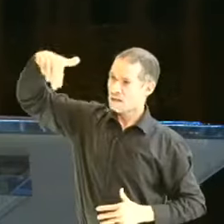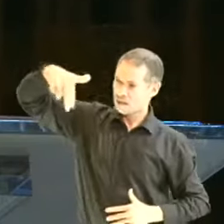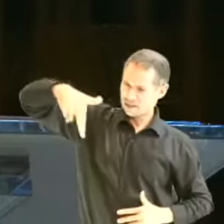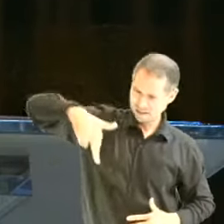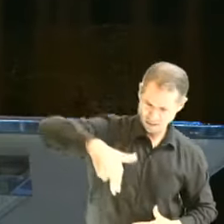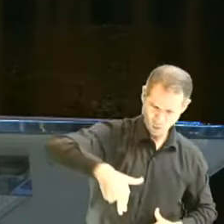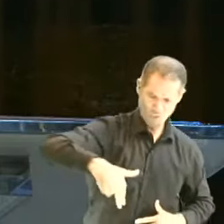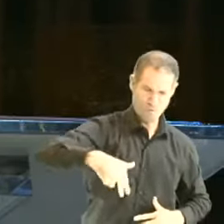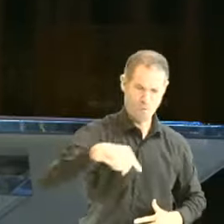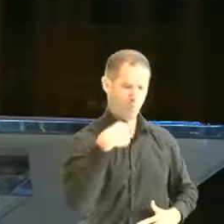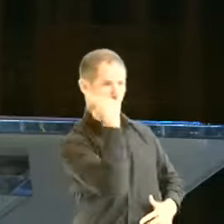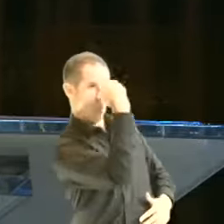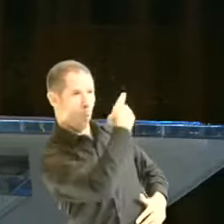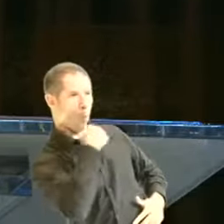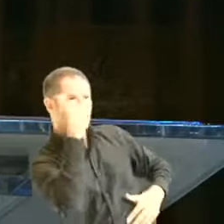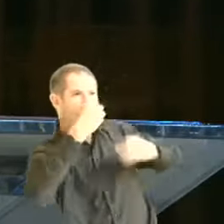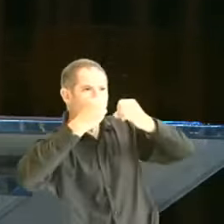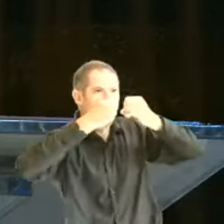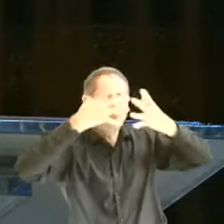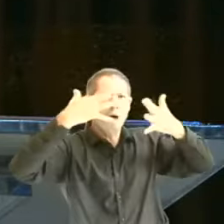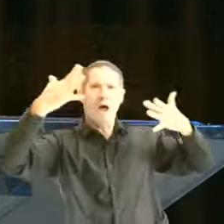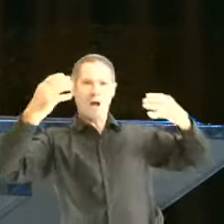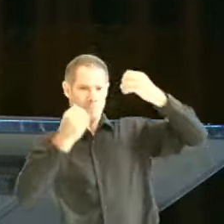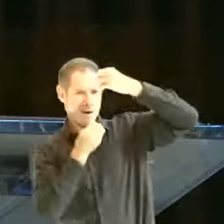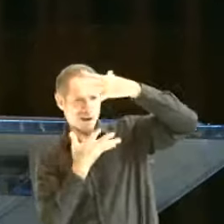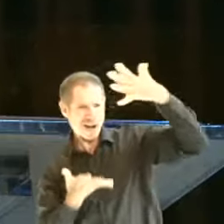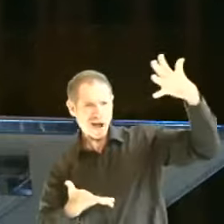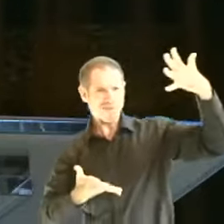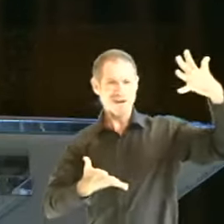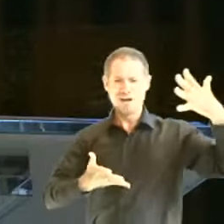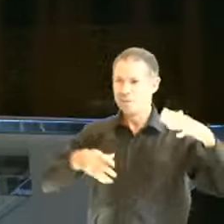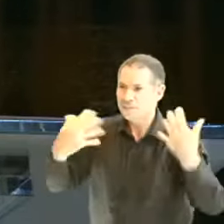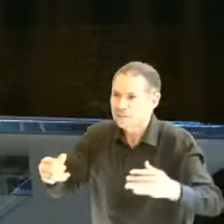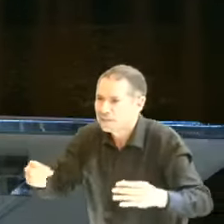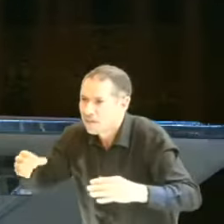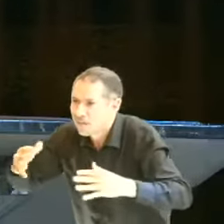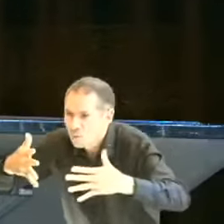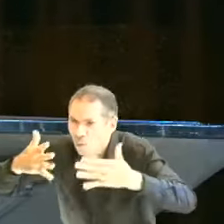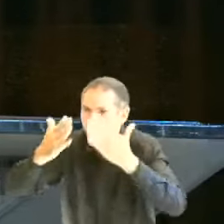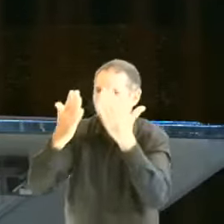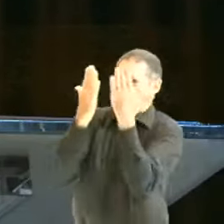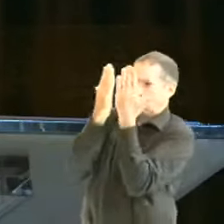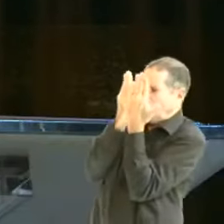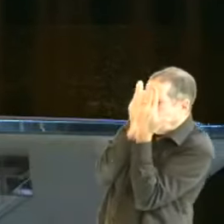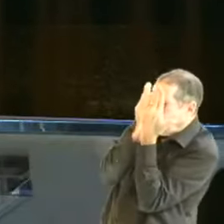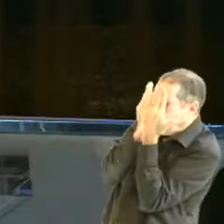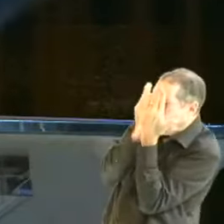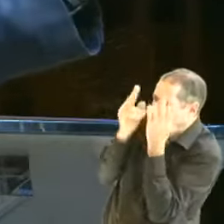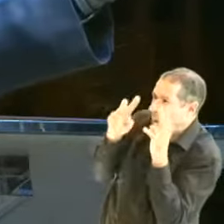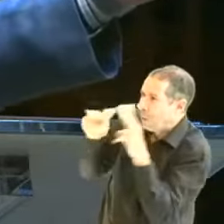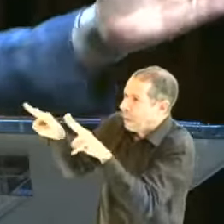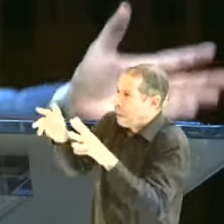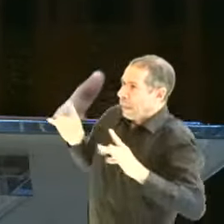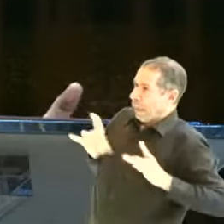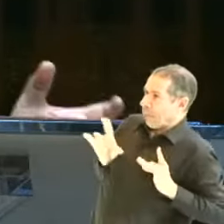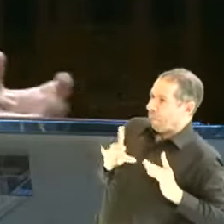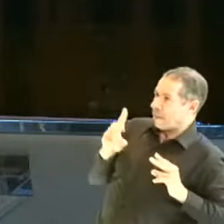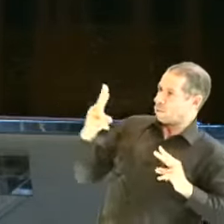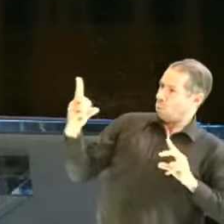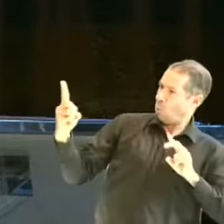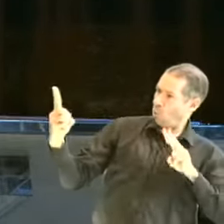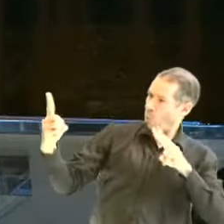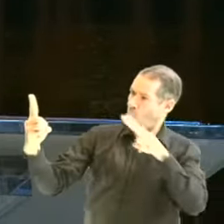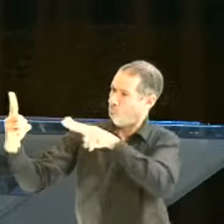dele brilhava, e ele tinha que colocar um véu diante do seu rosto, porque todo mundo ficava com medo de olhar para